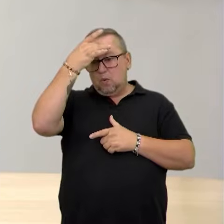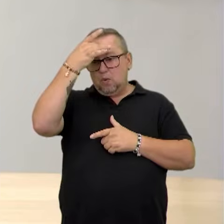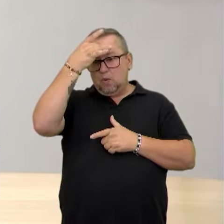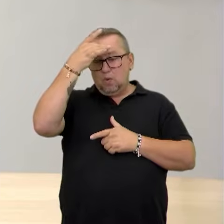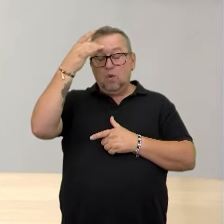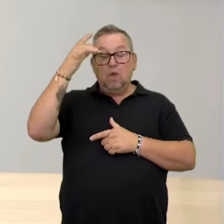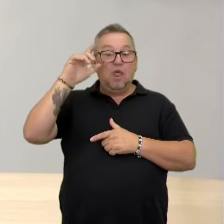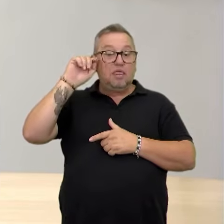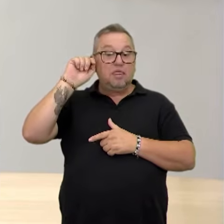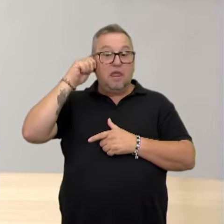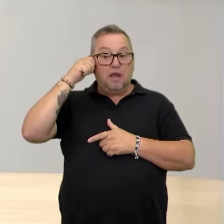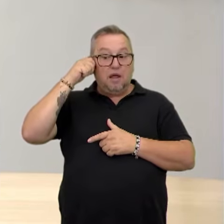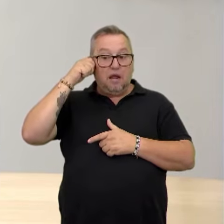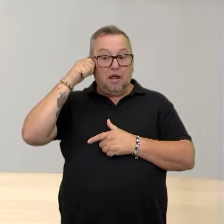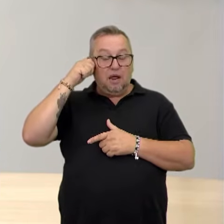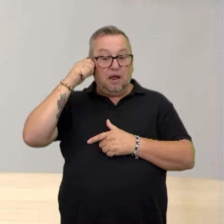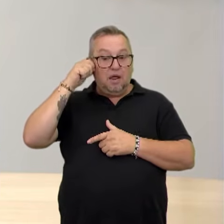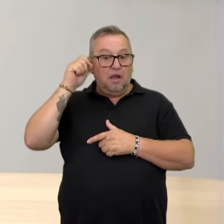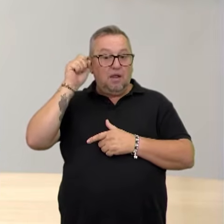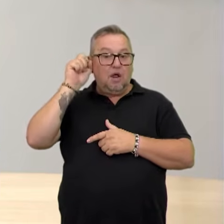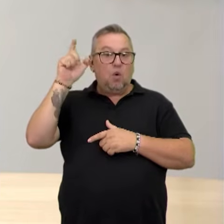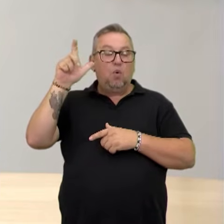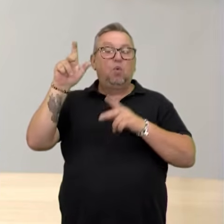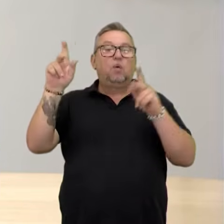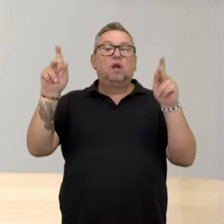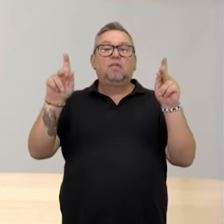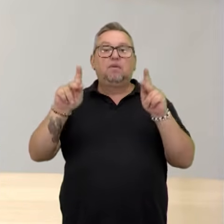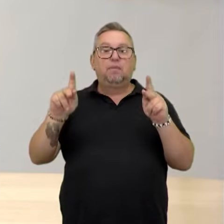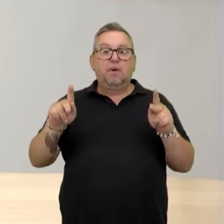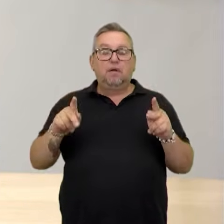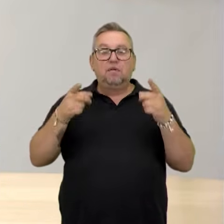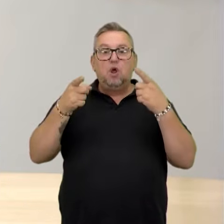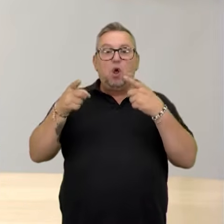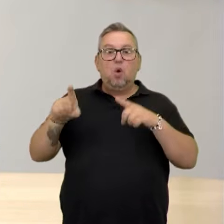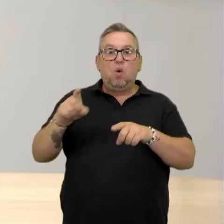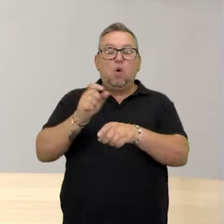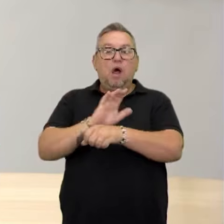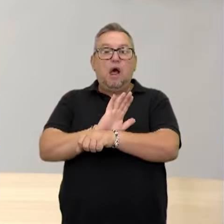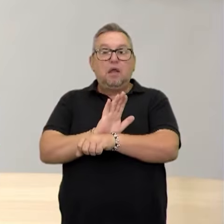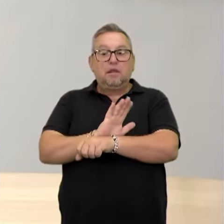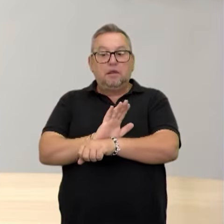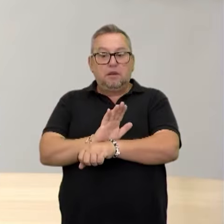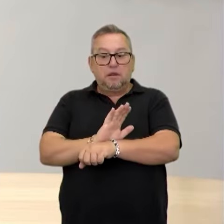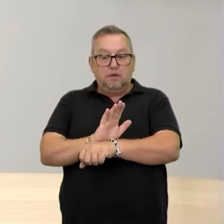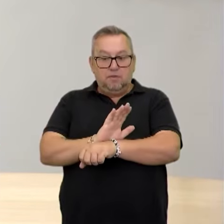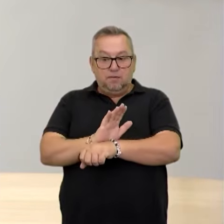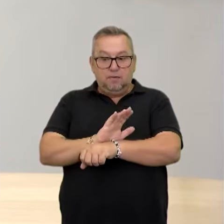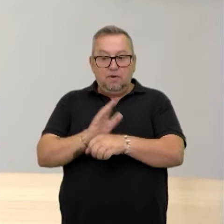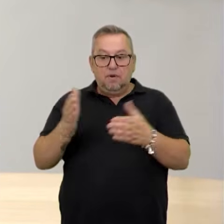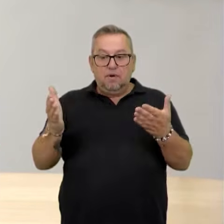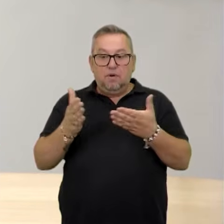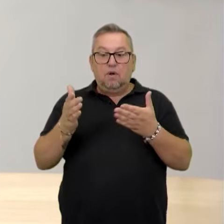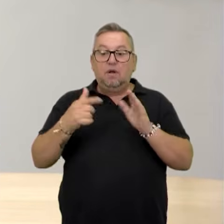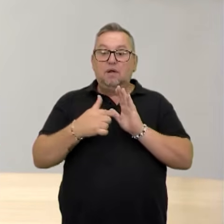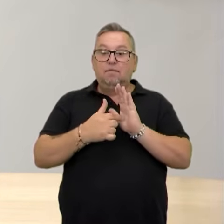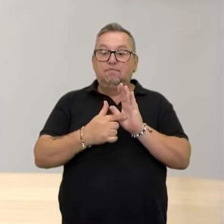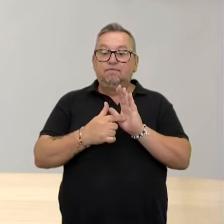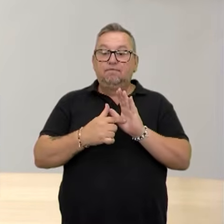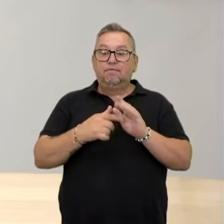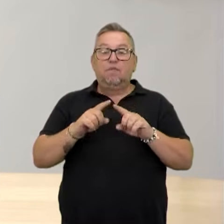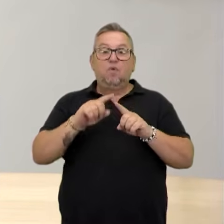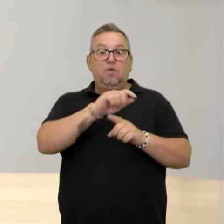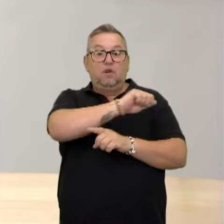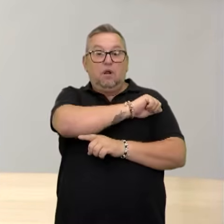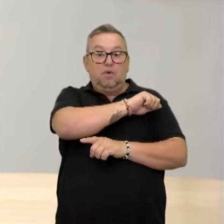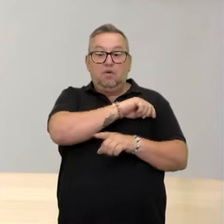da importância da cultura de paz, da cultura antirracista. Então, a Larissa está aqui representando os alunos que fizeram esse